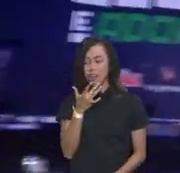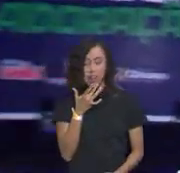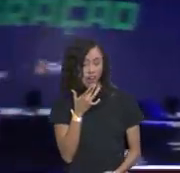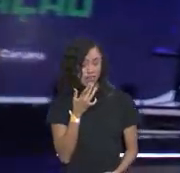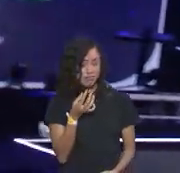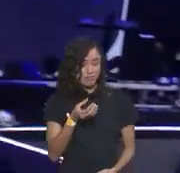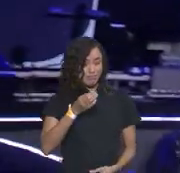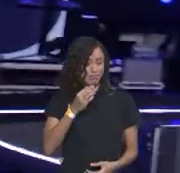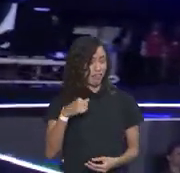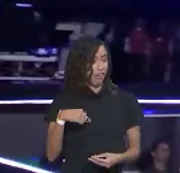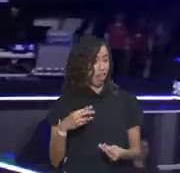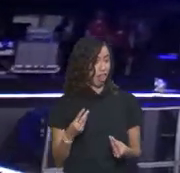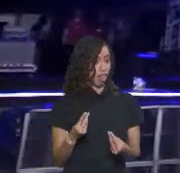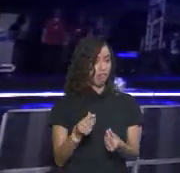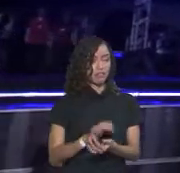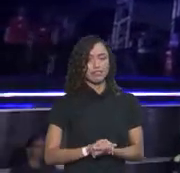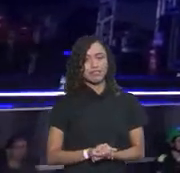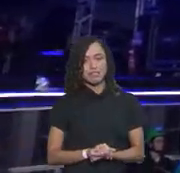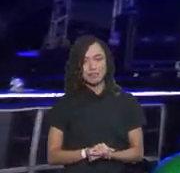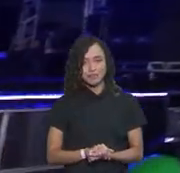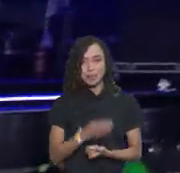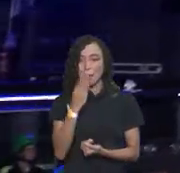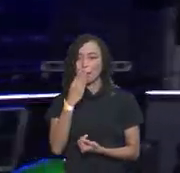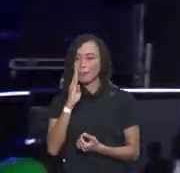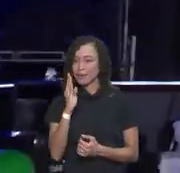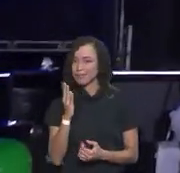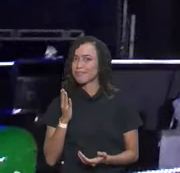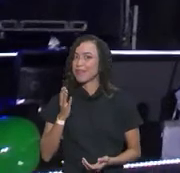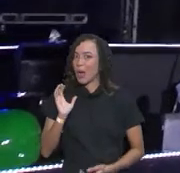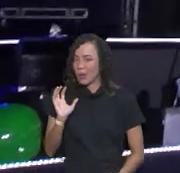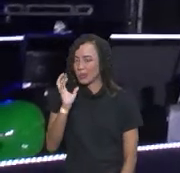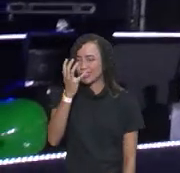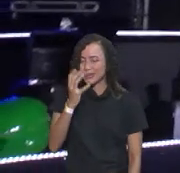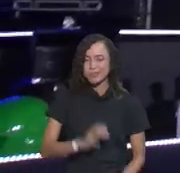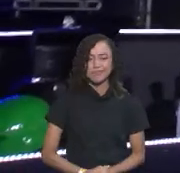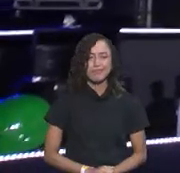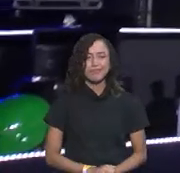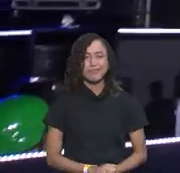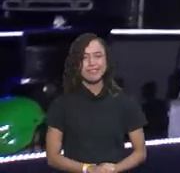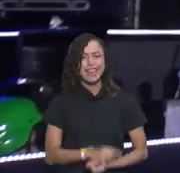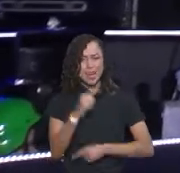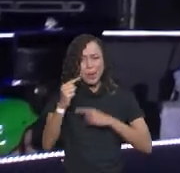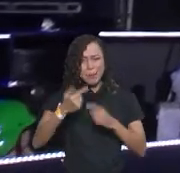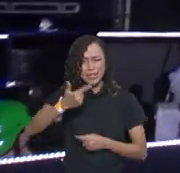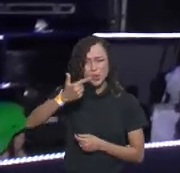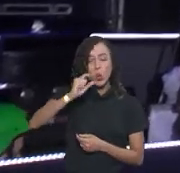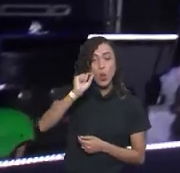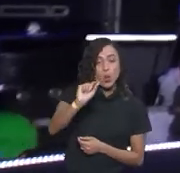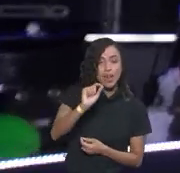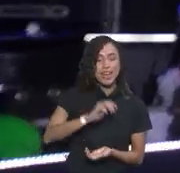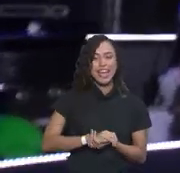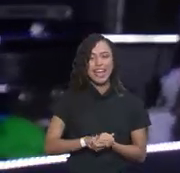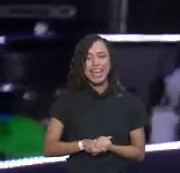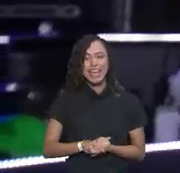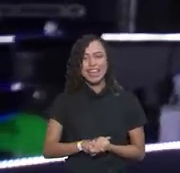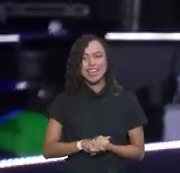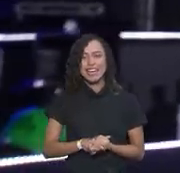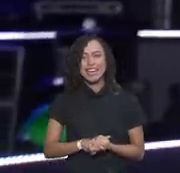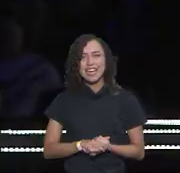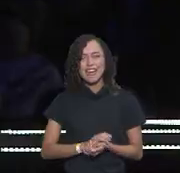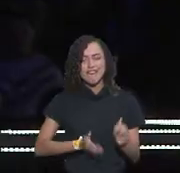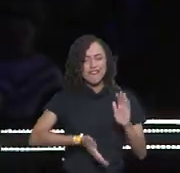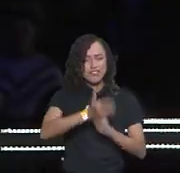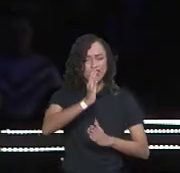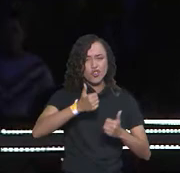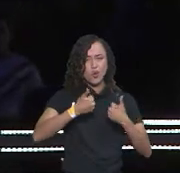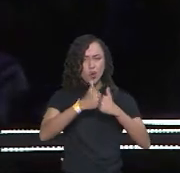primeira aí a segunda a gente viajando de ônibus com a banda eu já não conseguia sentir o olfato